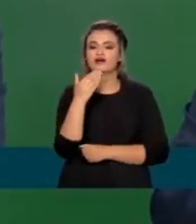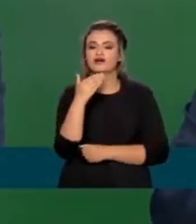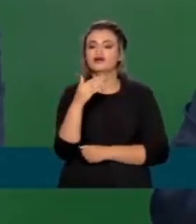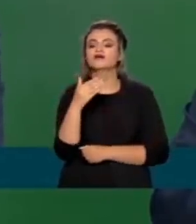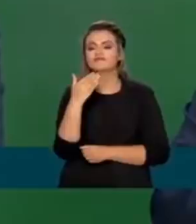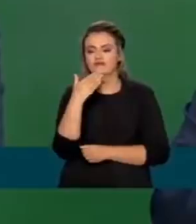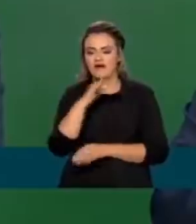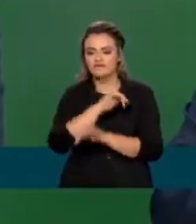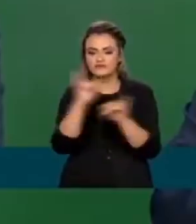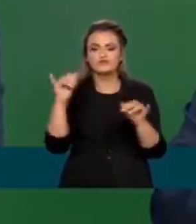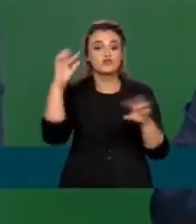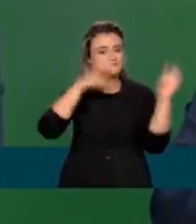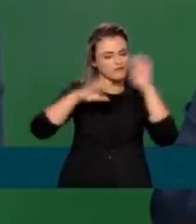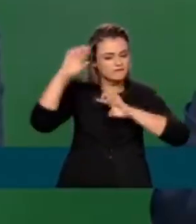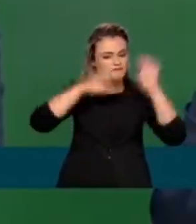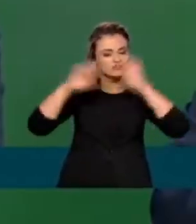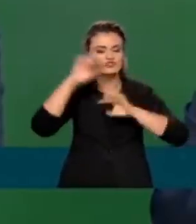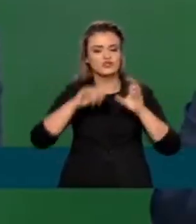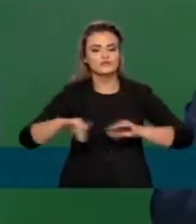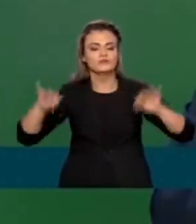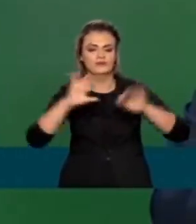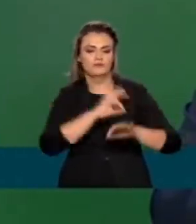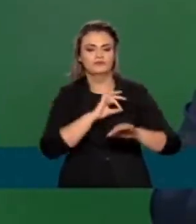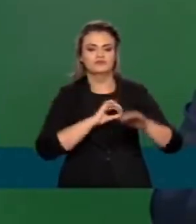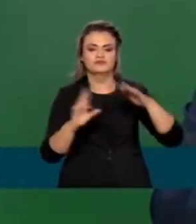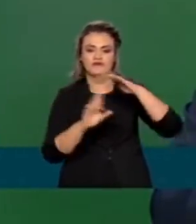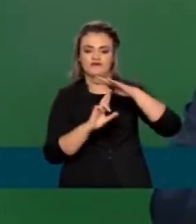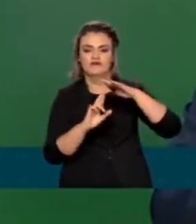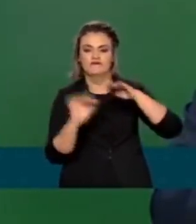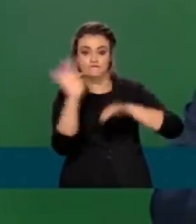da investigação de todos os fatos pela Polícia Federal.